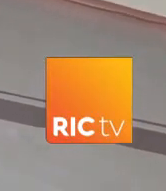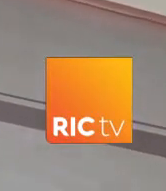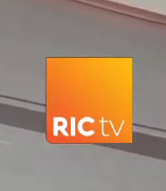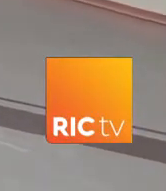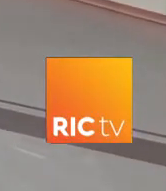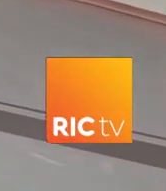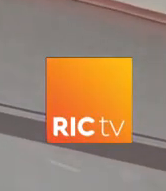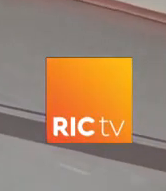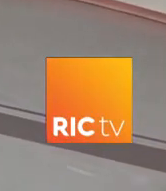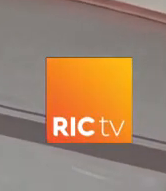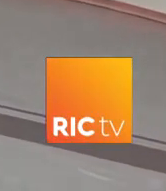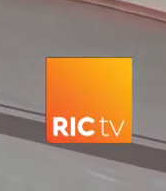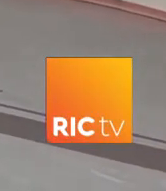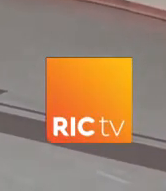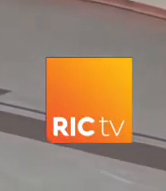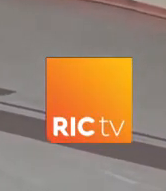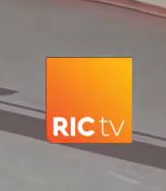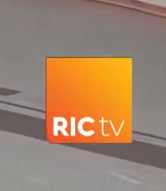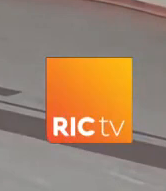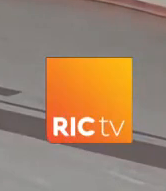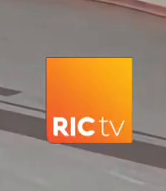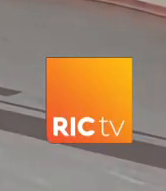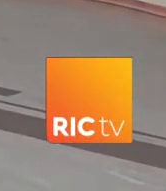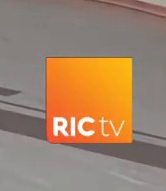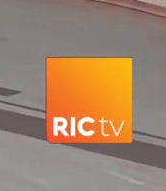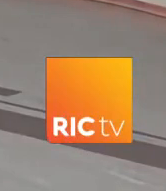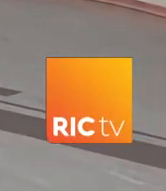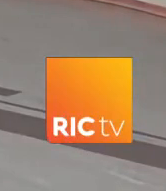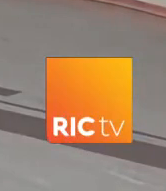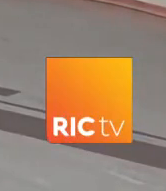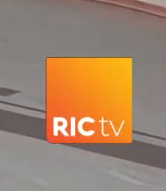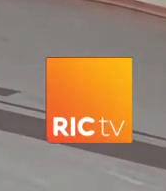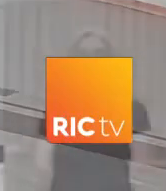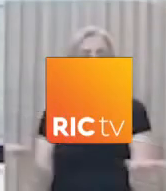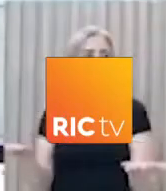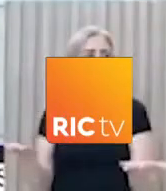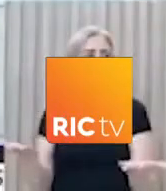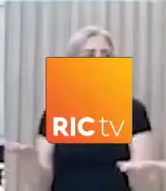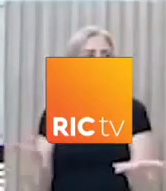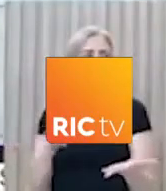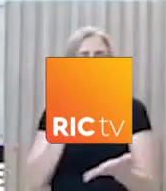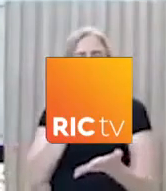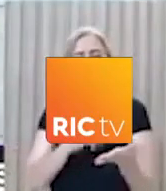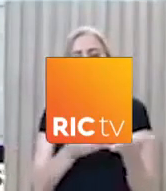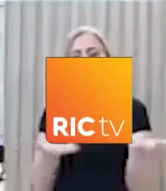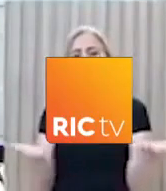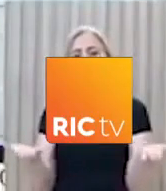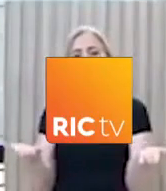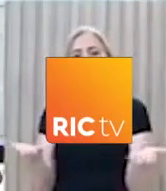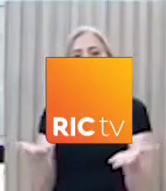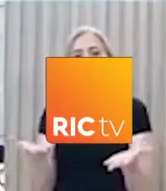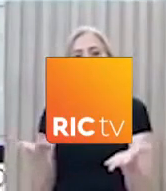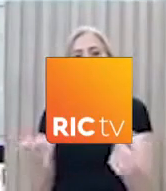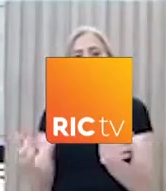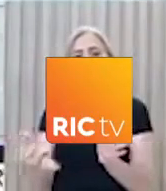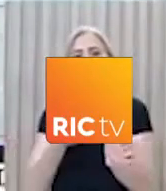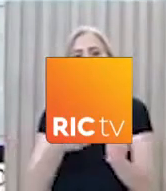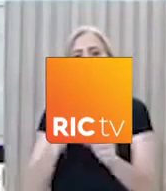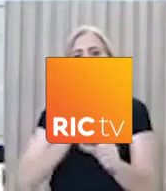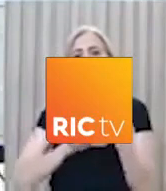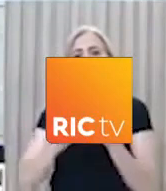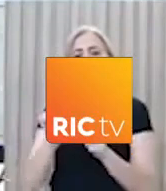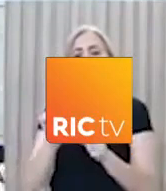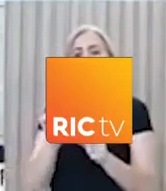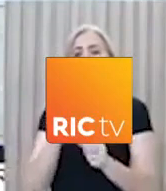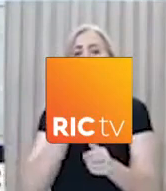Quedas do Iguaçu o prefeito da cidade está sendo denunciado por nepotismo deixa eu dar um pulinho conversar com o Roberta Cunha que